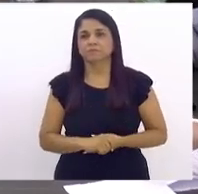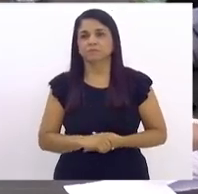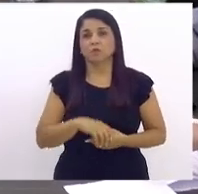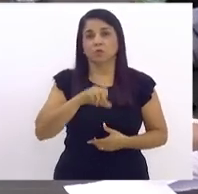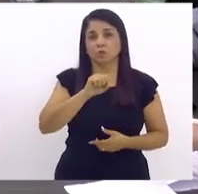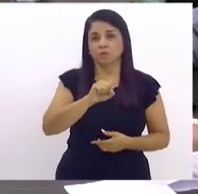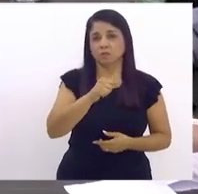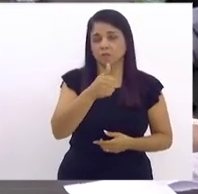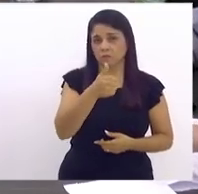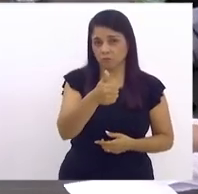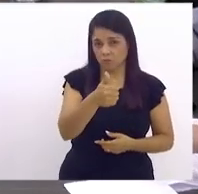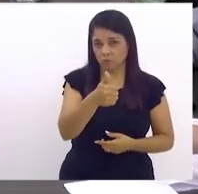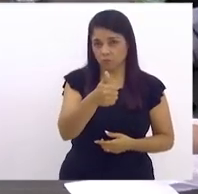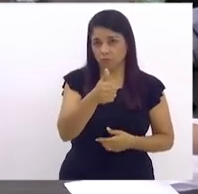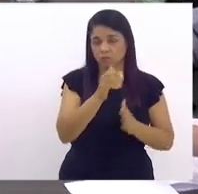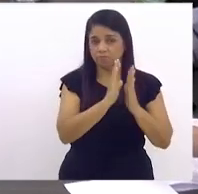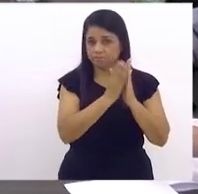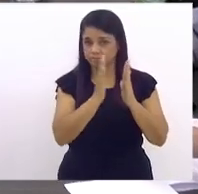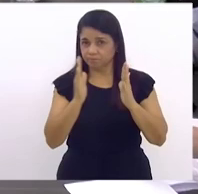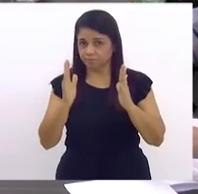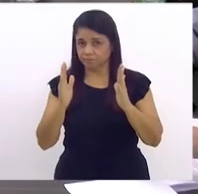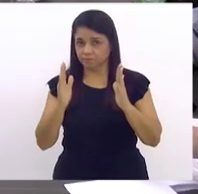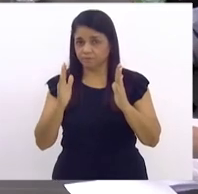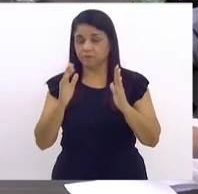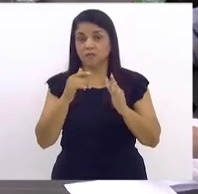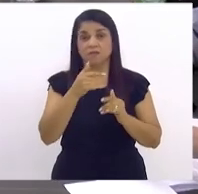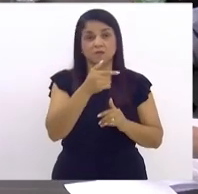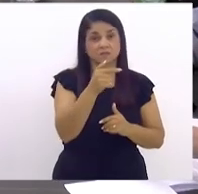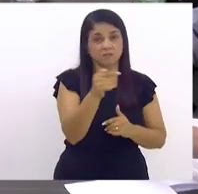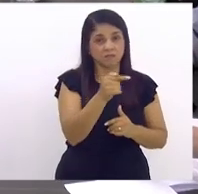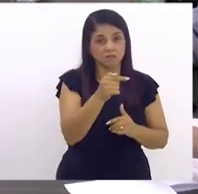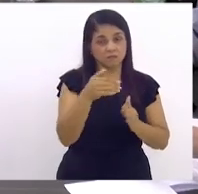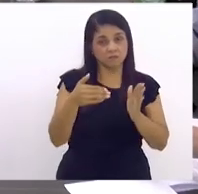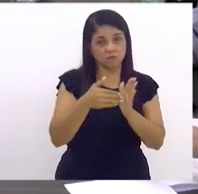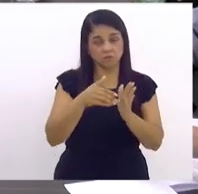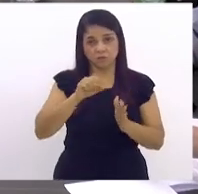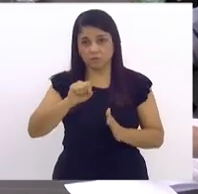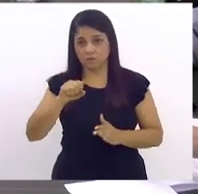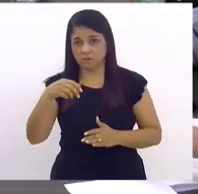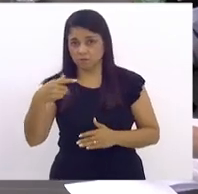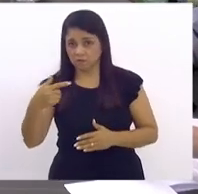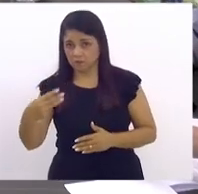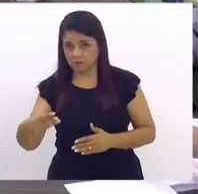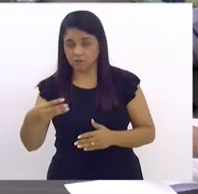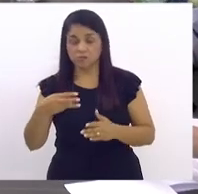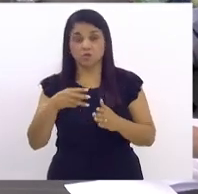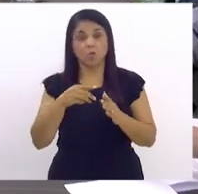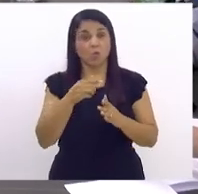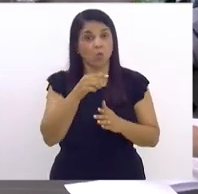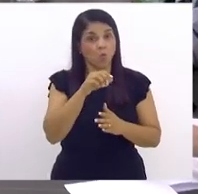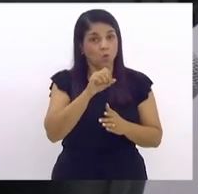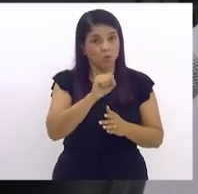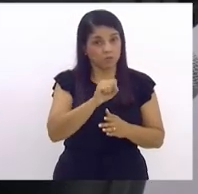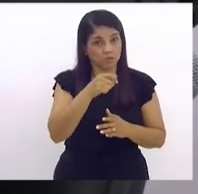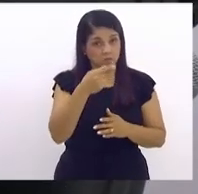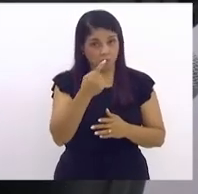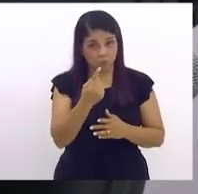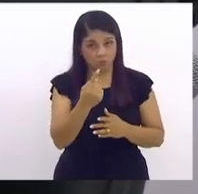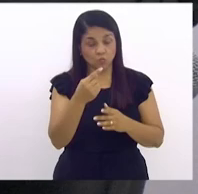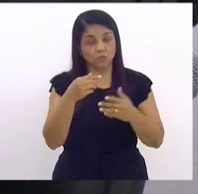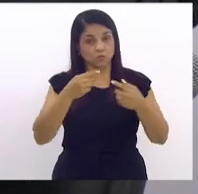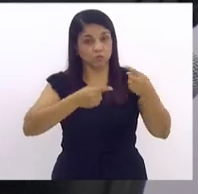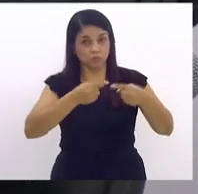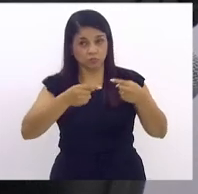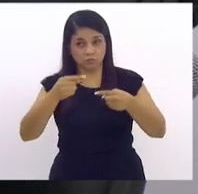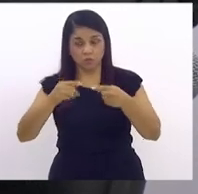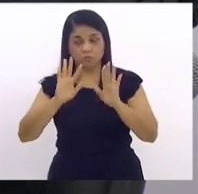81, então, chamar os trabalhos da ordem. É o 77 a 83, exceto o 81. Em discussão. Não havendo